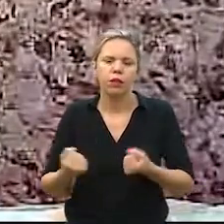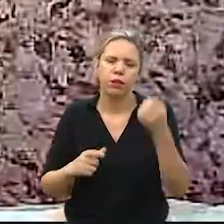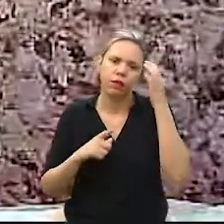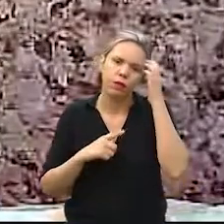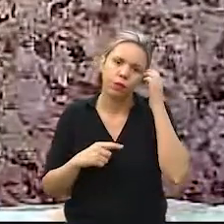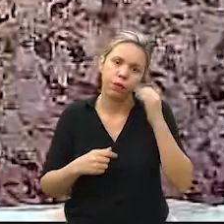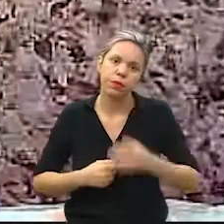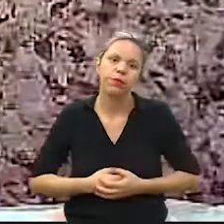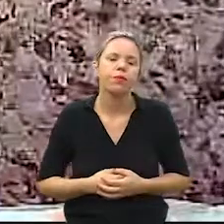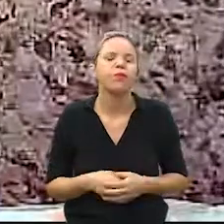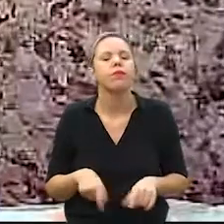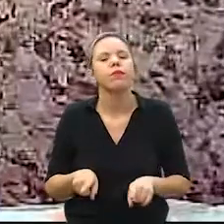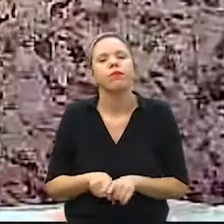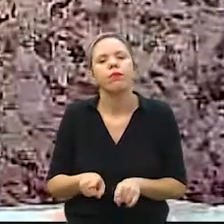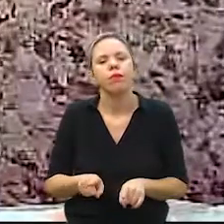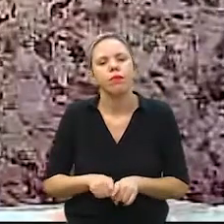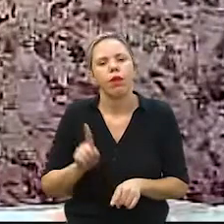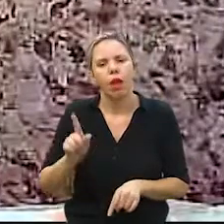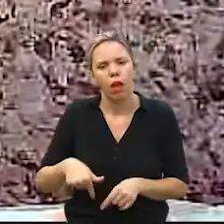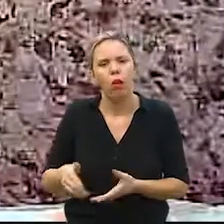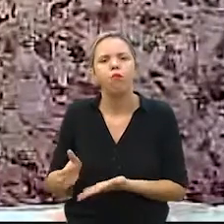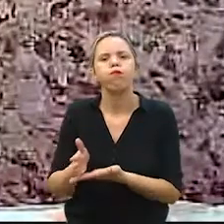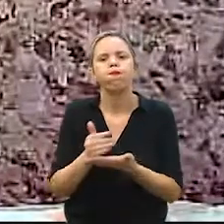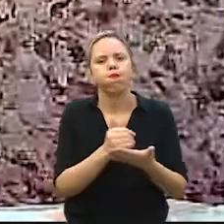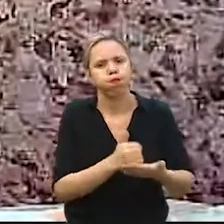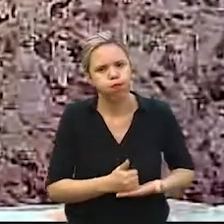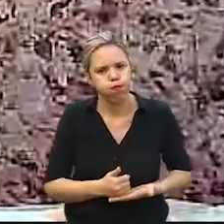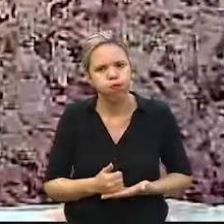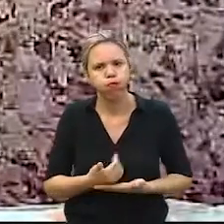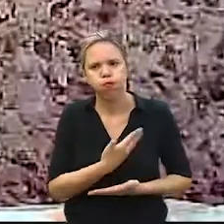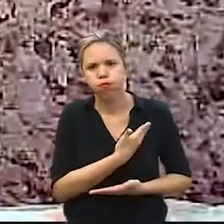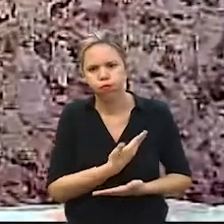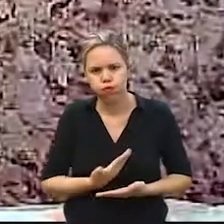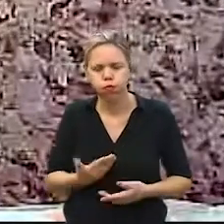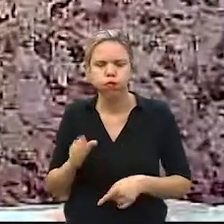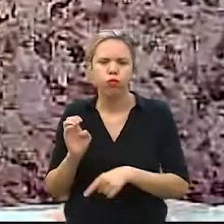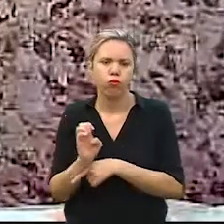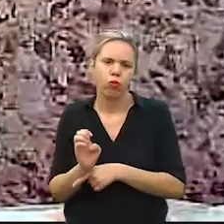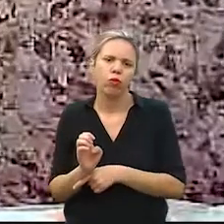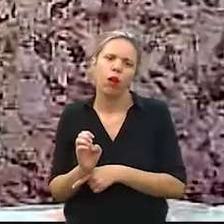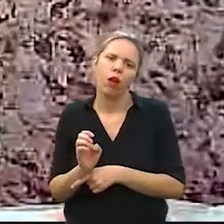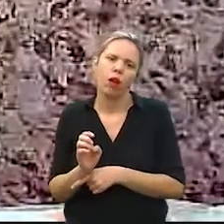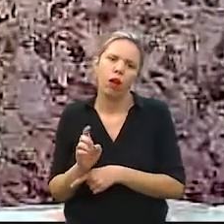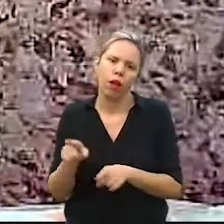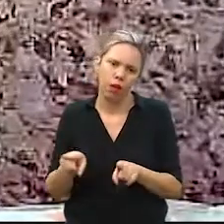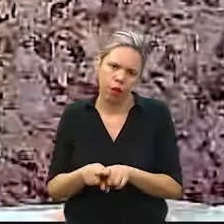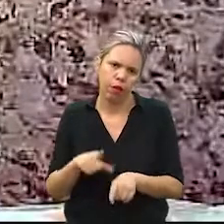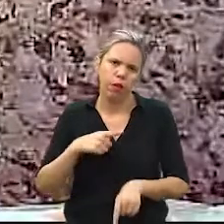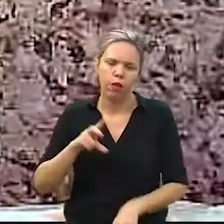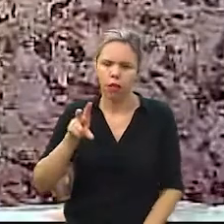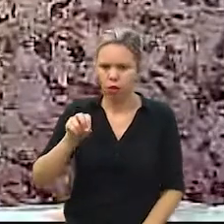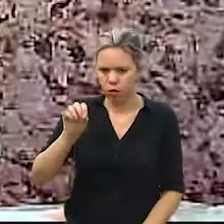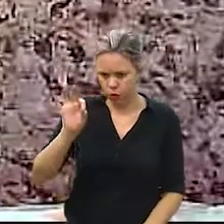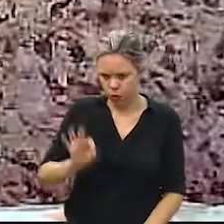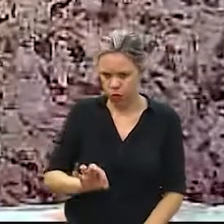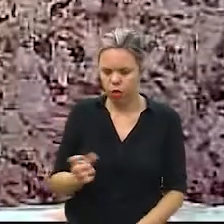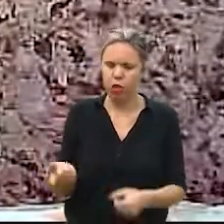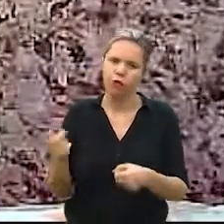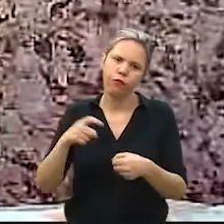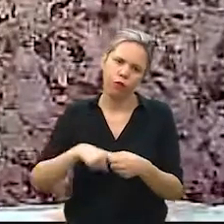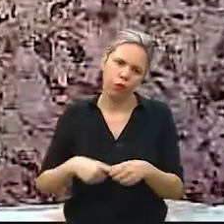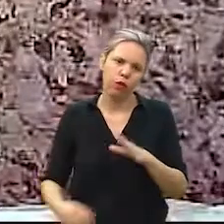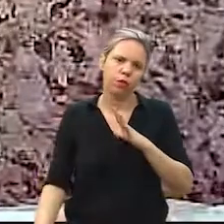tem, também ele é recolhido pelo governo do estado, mas ele tem 50% dele